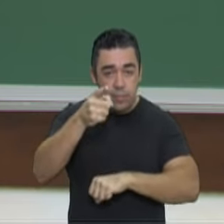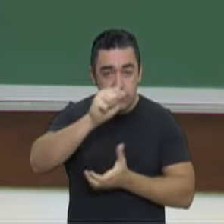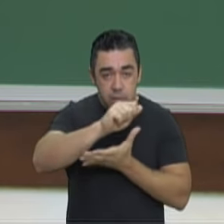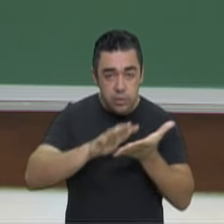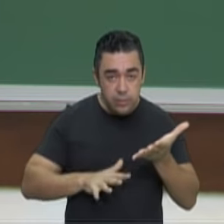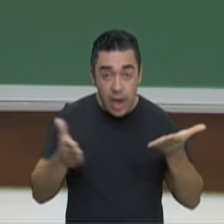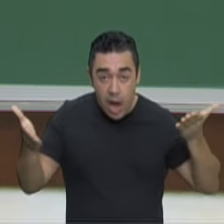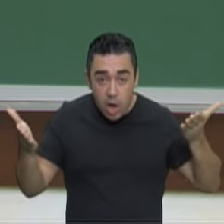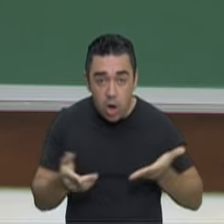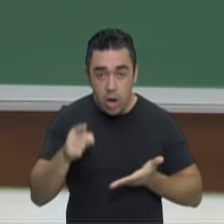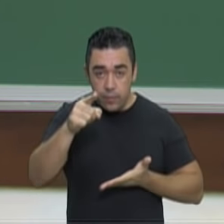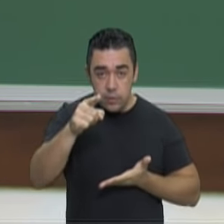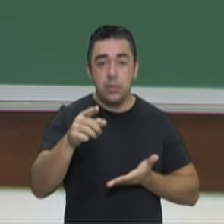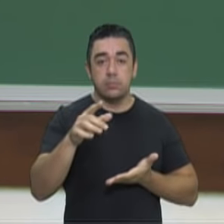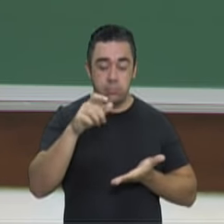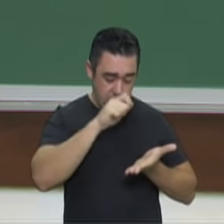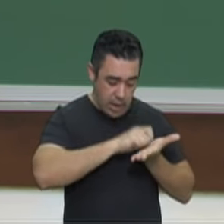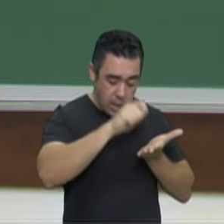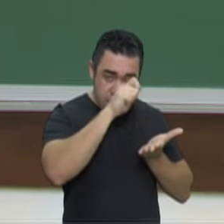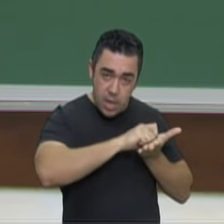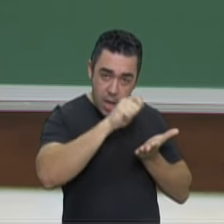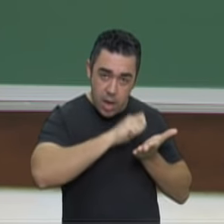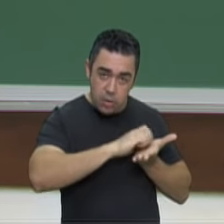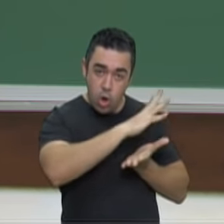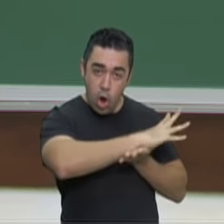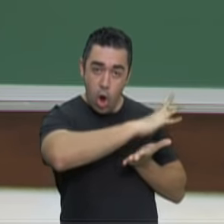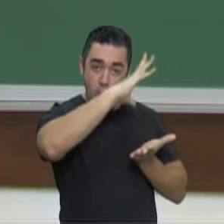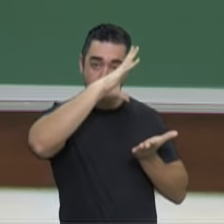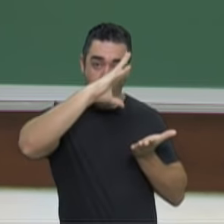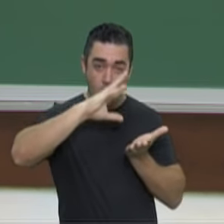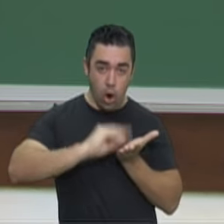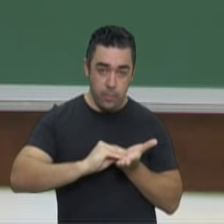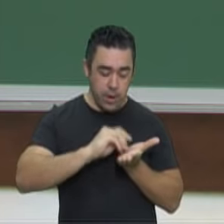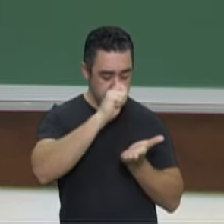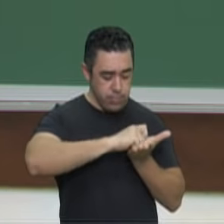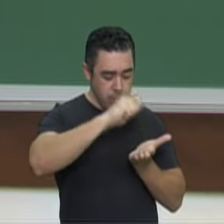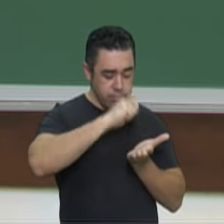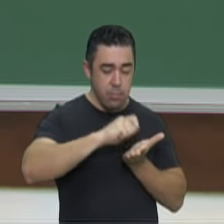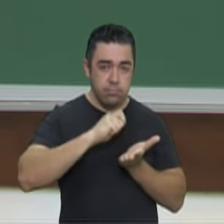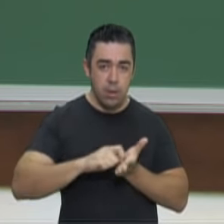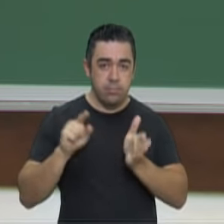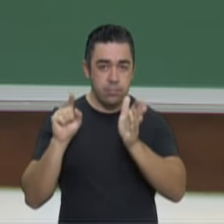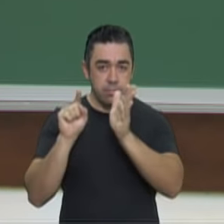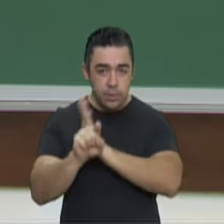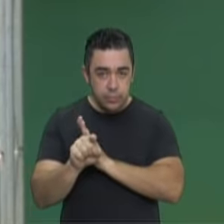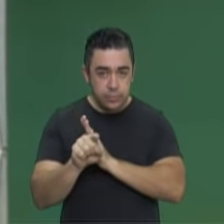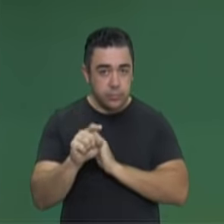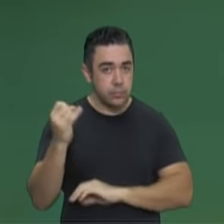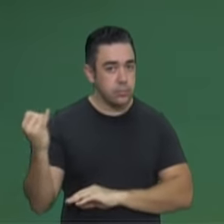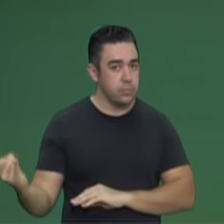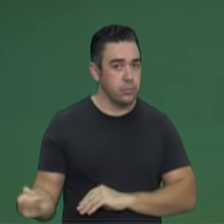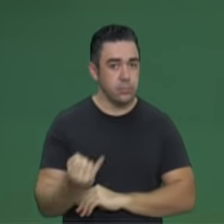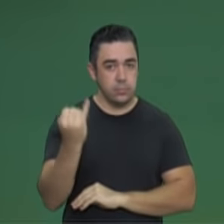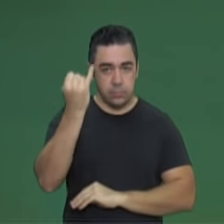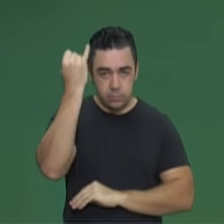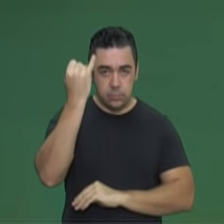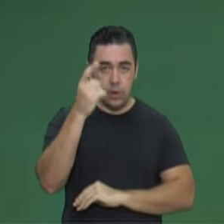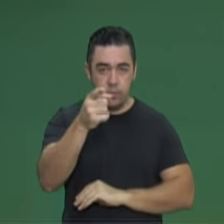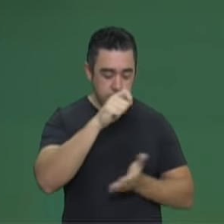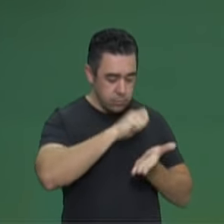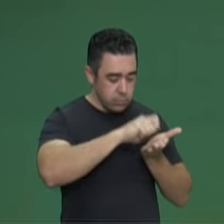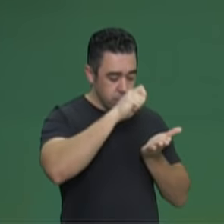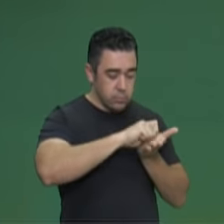É agora que você vai pegar o seu caderno, você vai pegar a sua caneta e vai anotar essas questões. Importante, ao